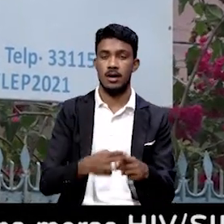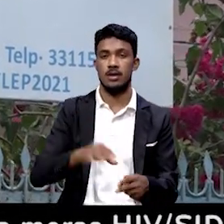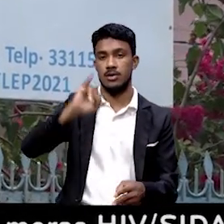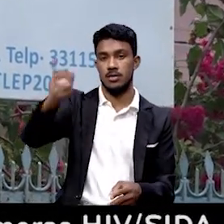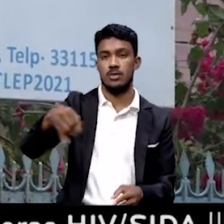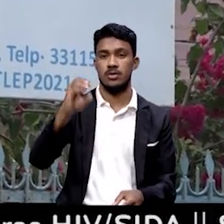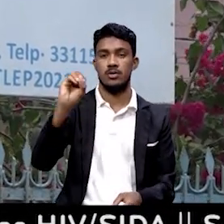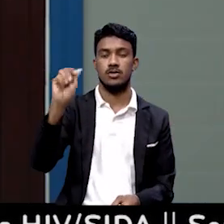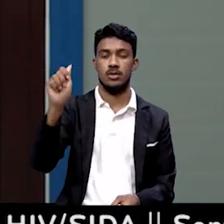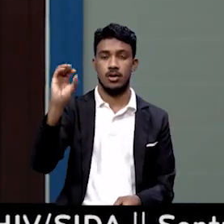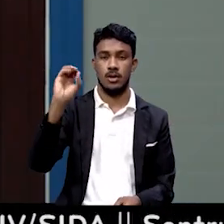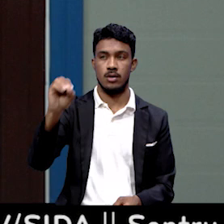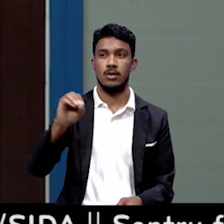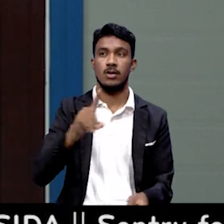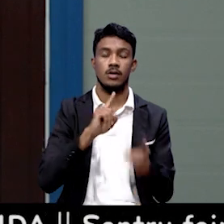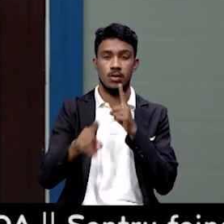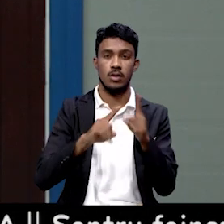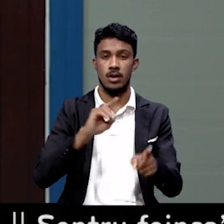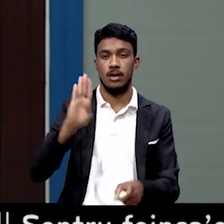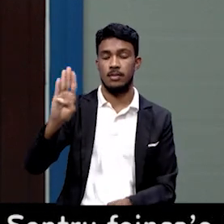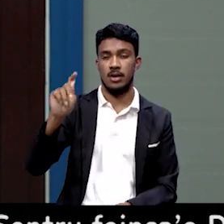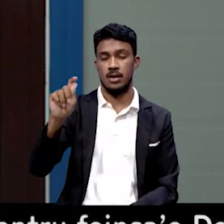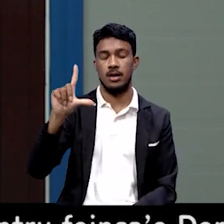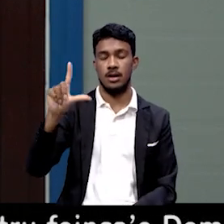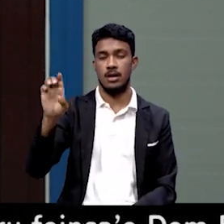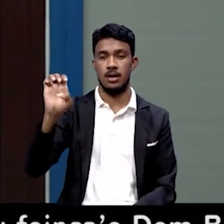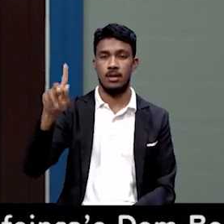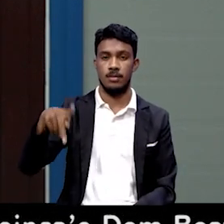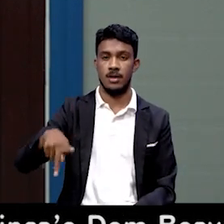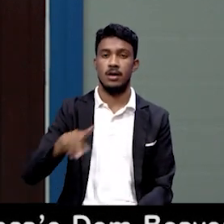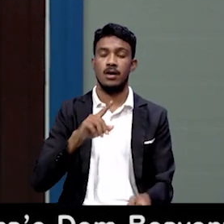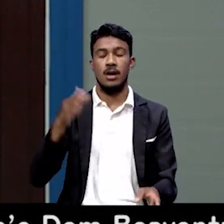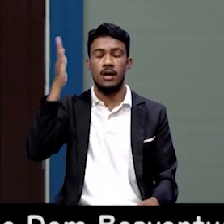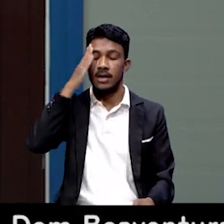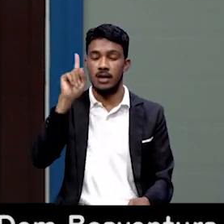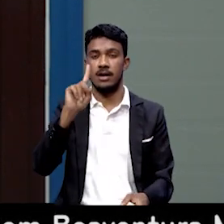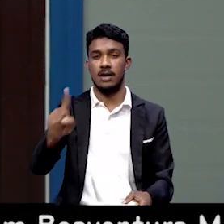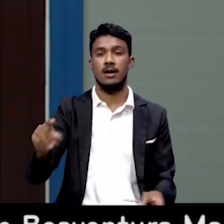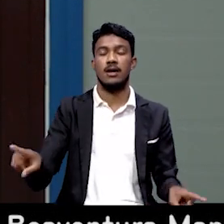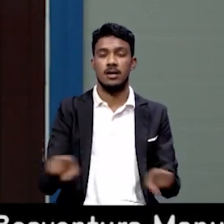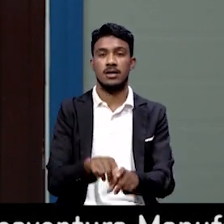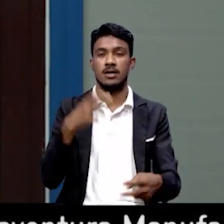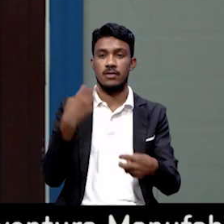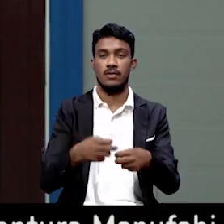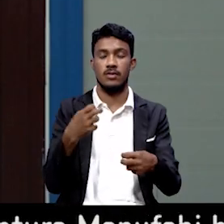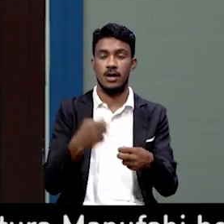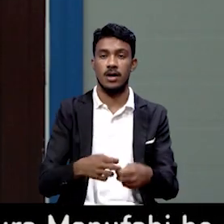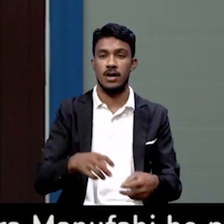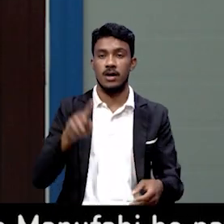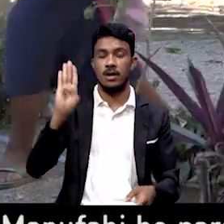explica. BTLEP reconhece né, hanessa obstáculo bot ida, nebe BTLEP